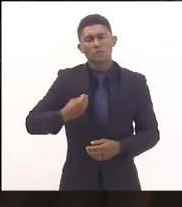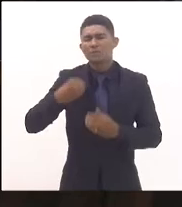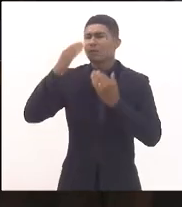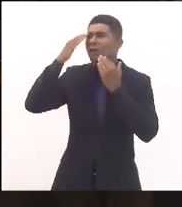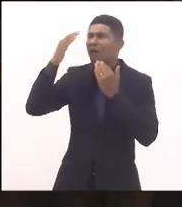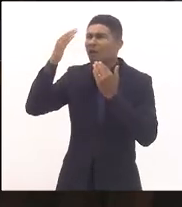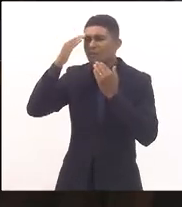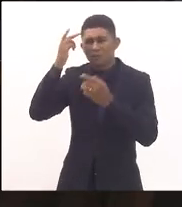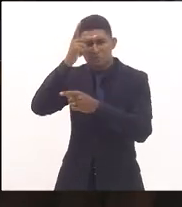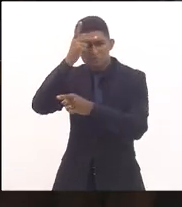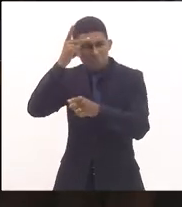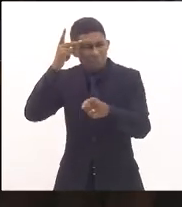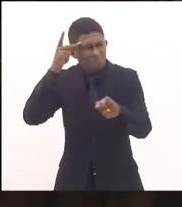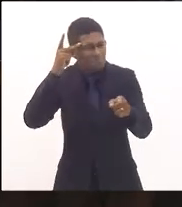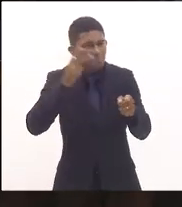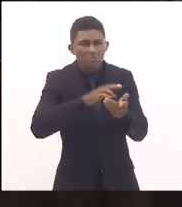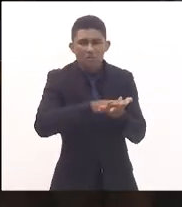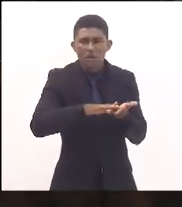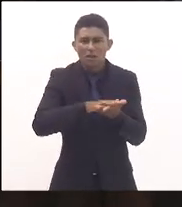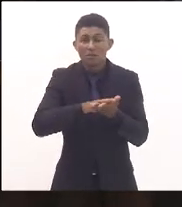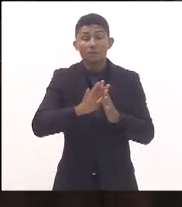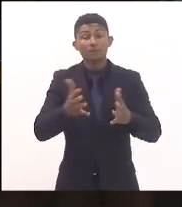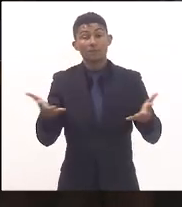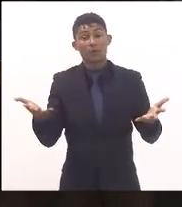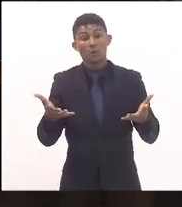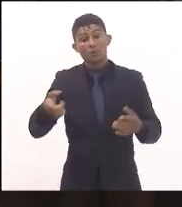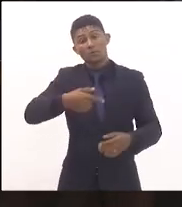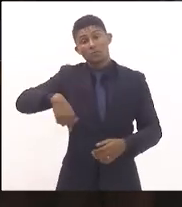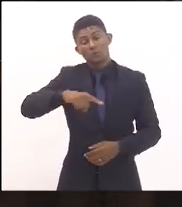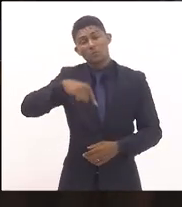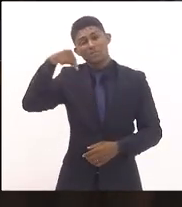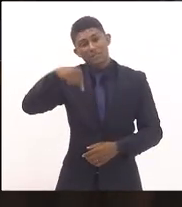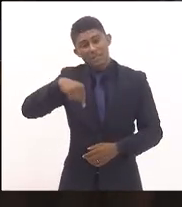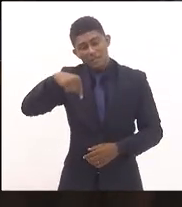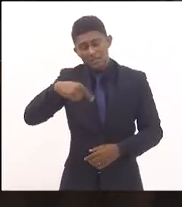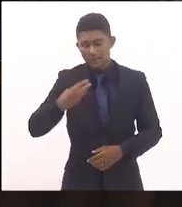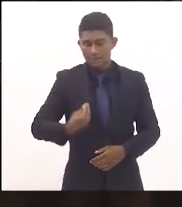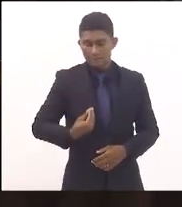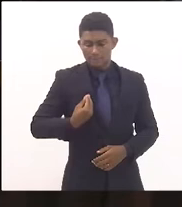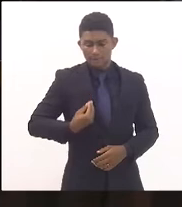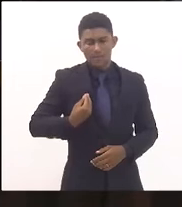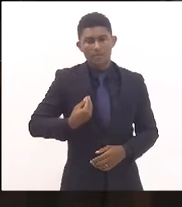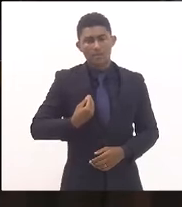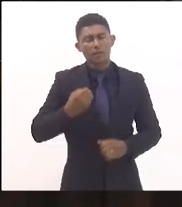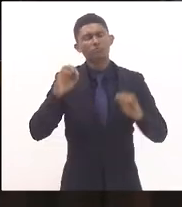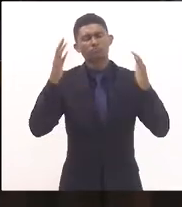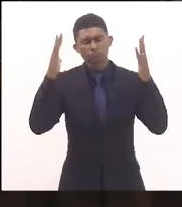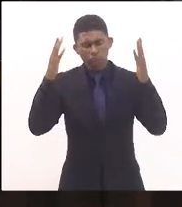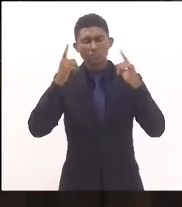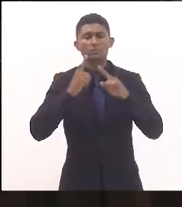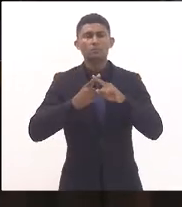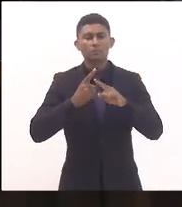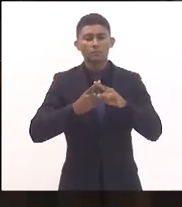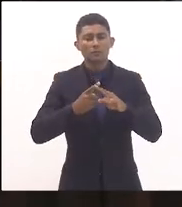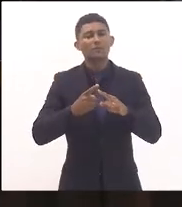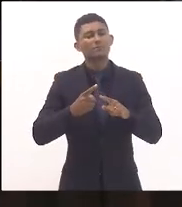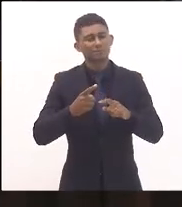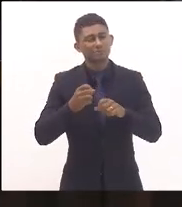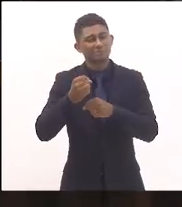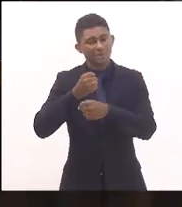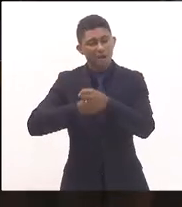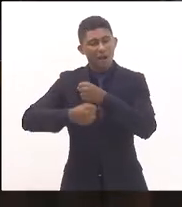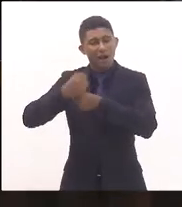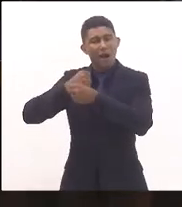aqui sem lembrando uma fita porque muitos se foram Oi e eu tenho muito